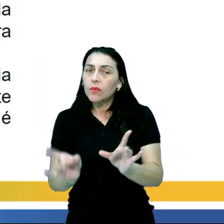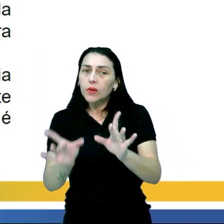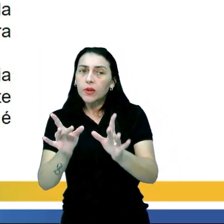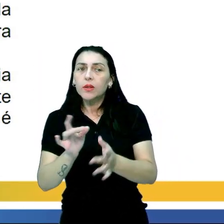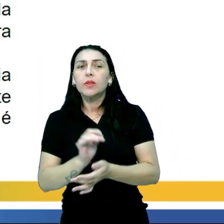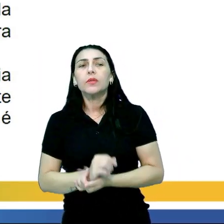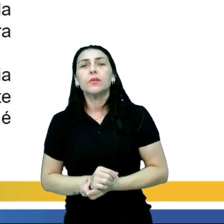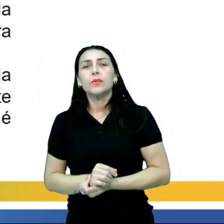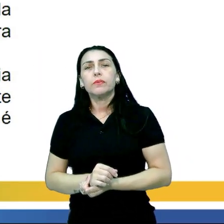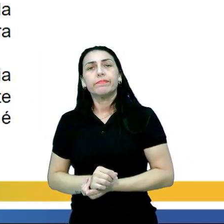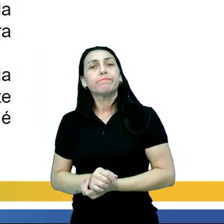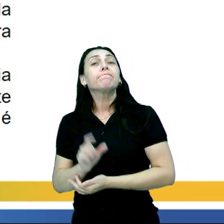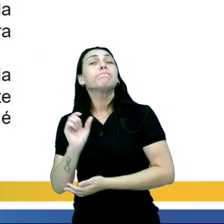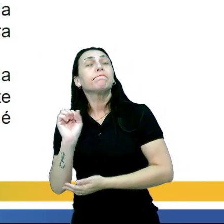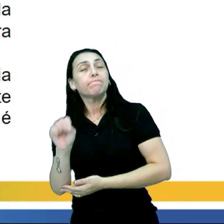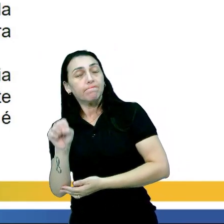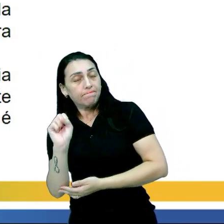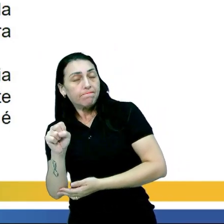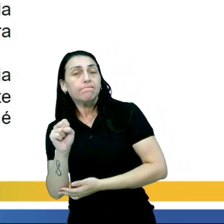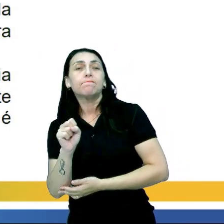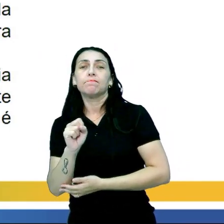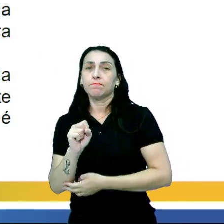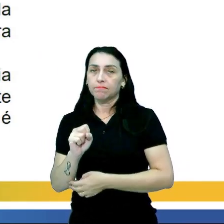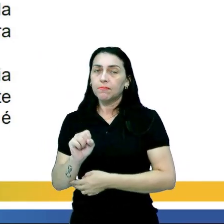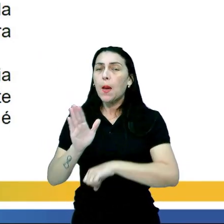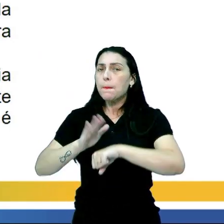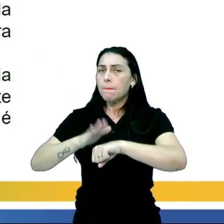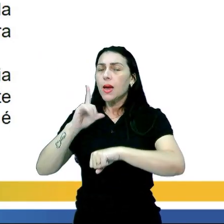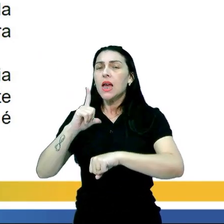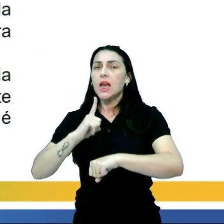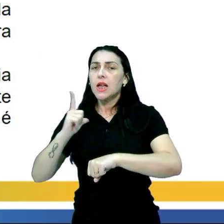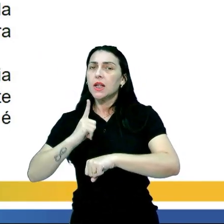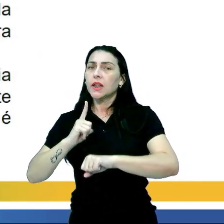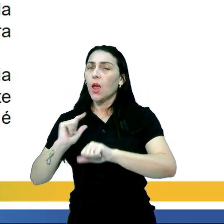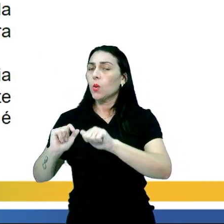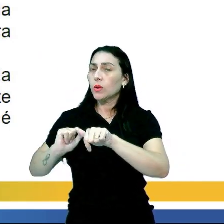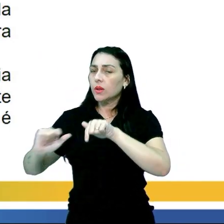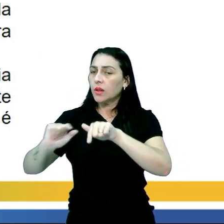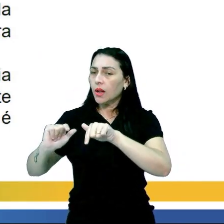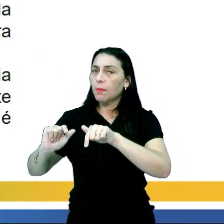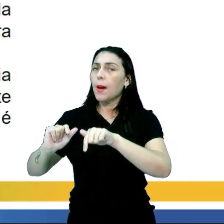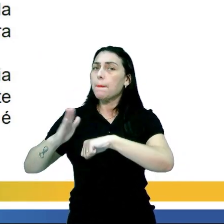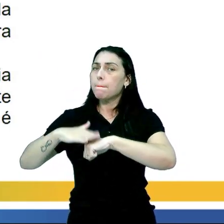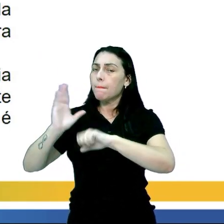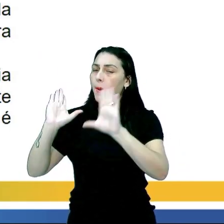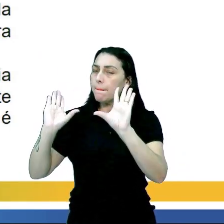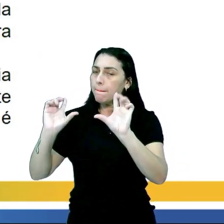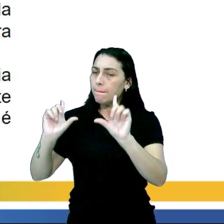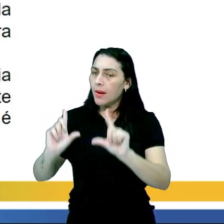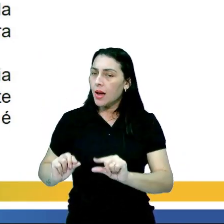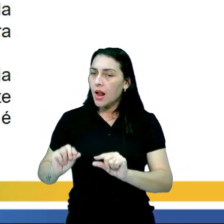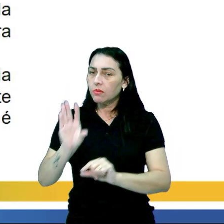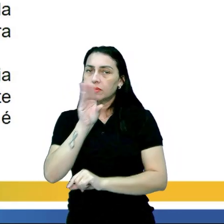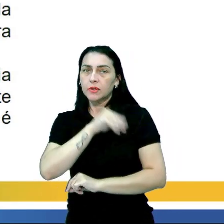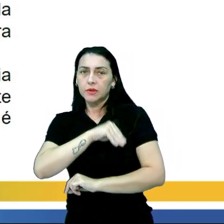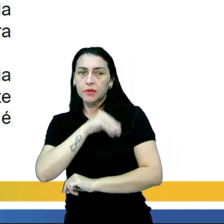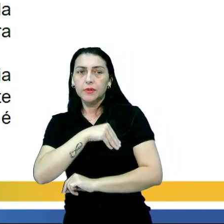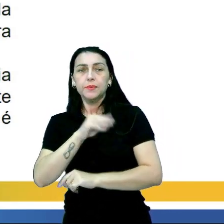oferta. Então, está sim submetido. Então, quanto mais eu tenho oferta de mão de obra, mais barato pode ficar o